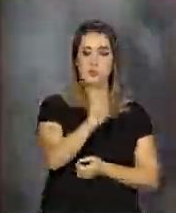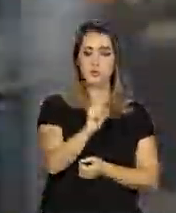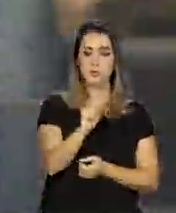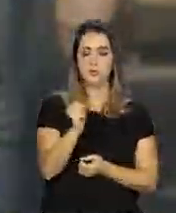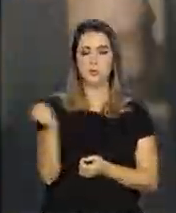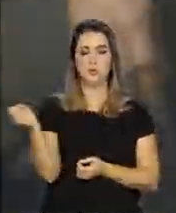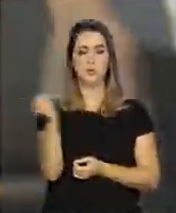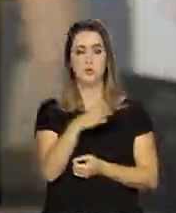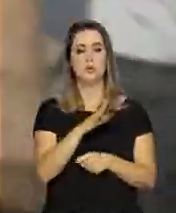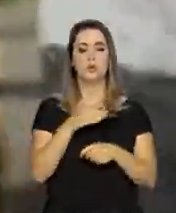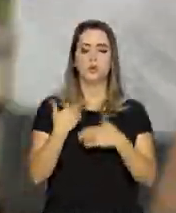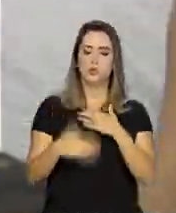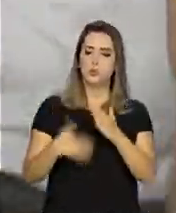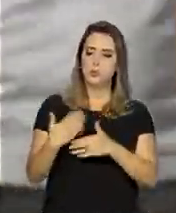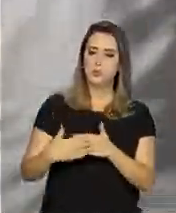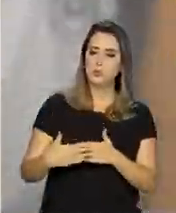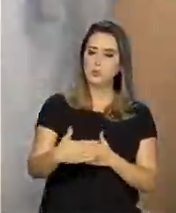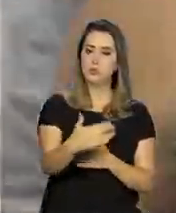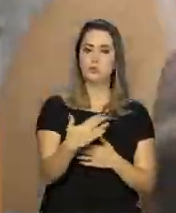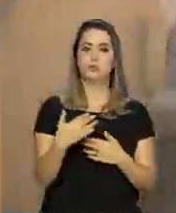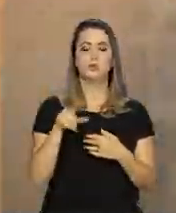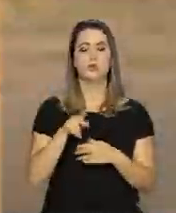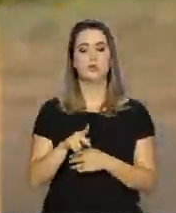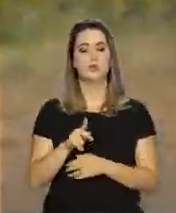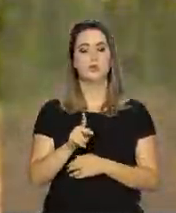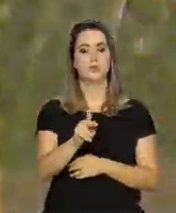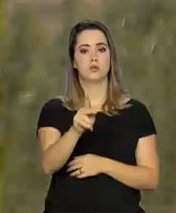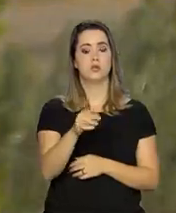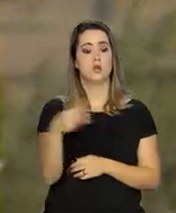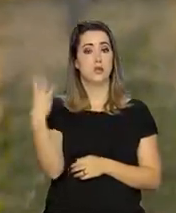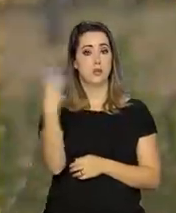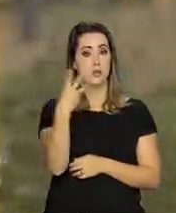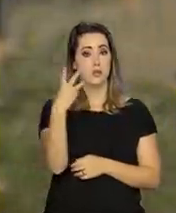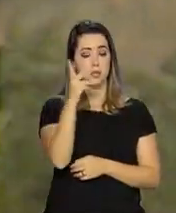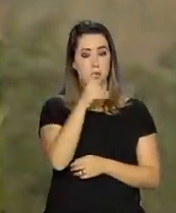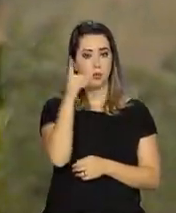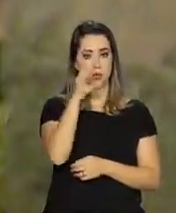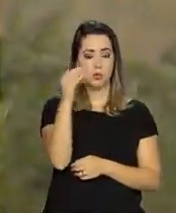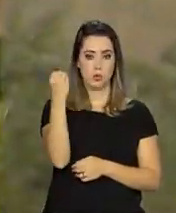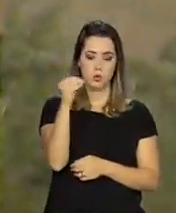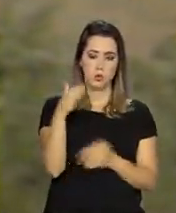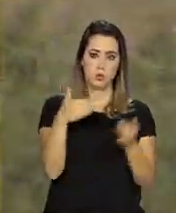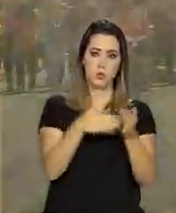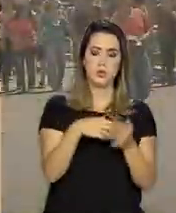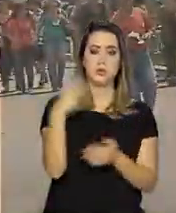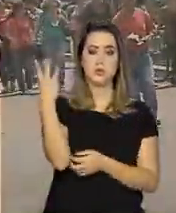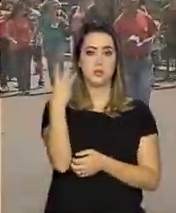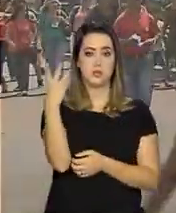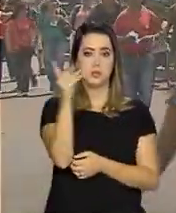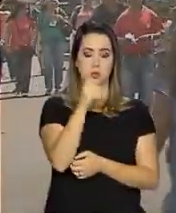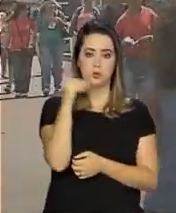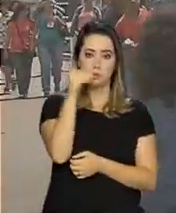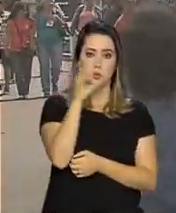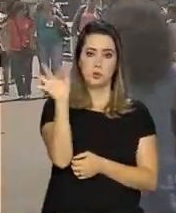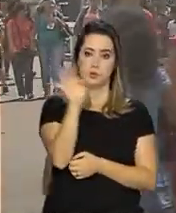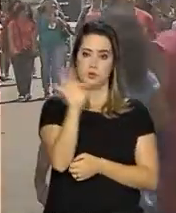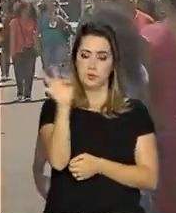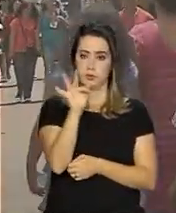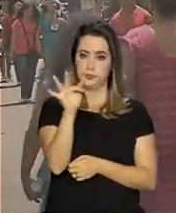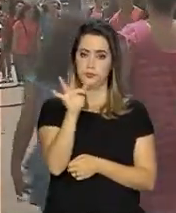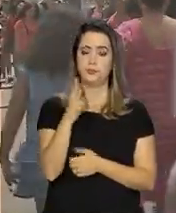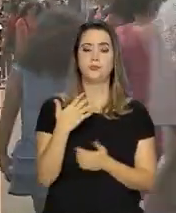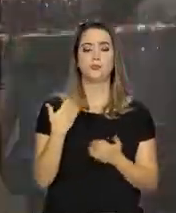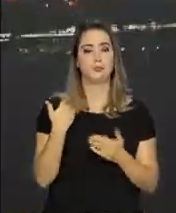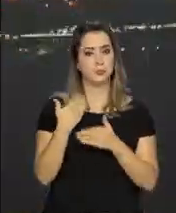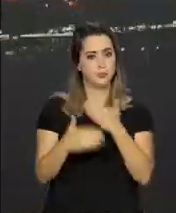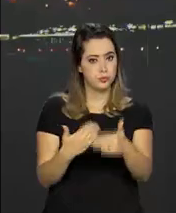ganhou caráter permanente e passou a vigorar do terceiro domingo de outubro até o terceiro domingo de fevereiro do ano